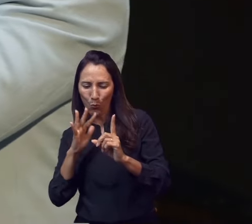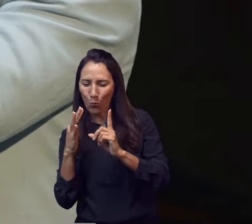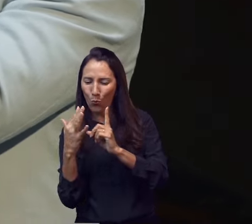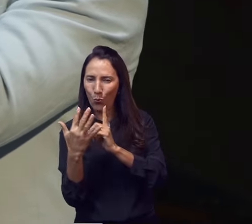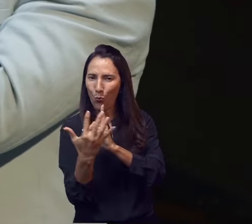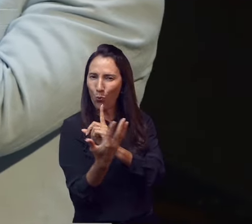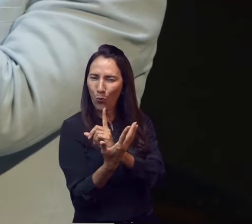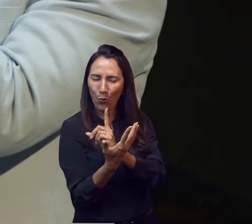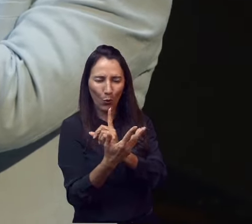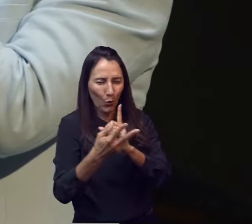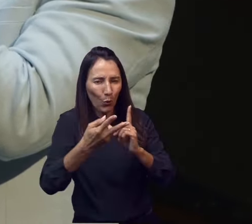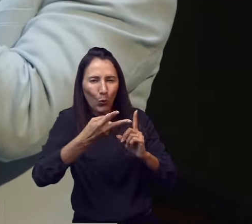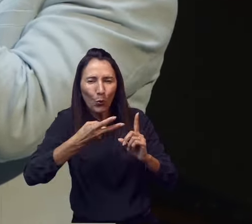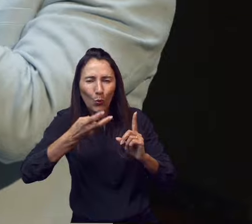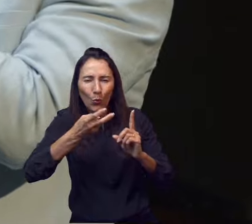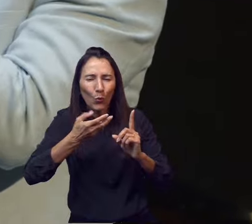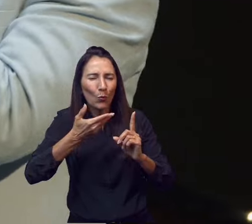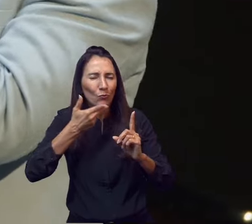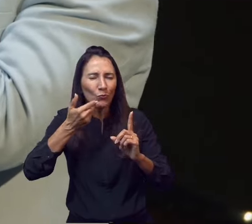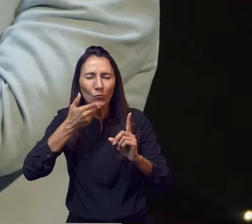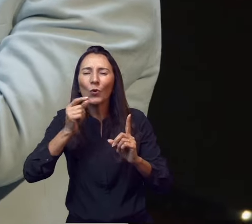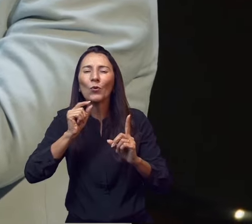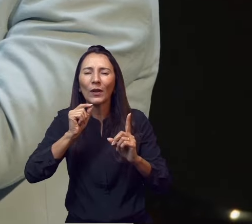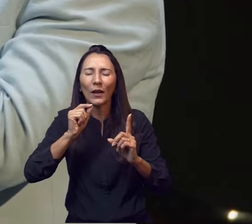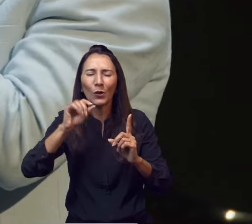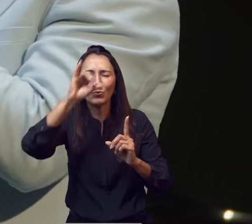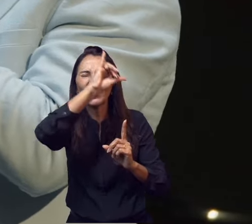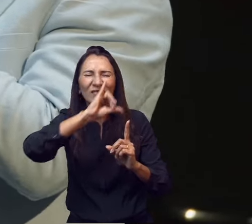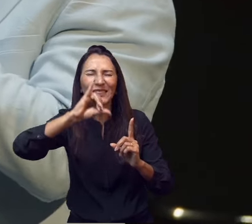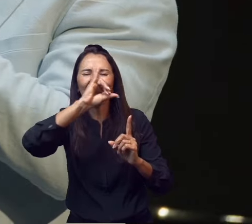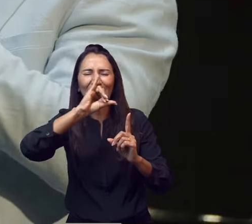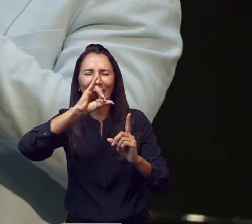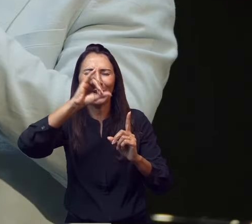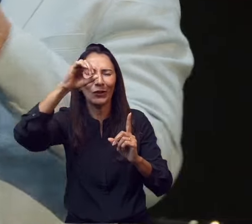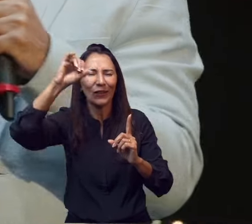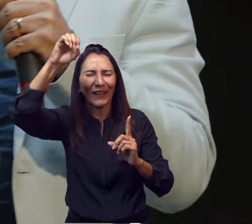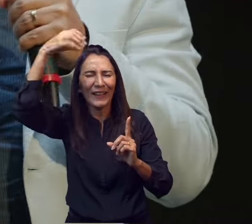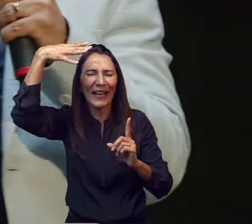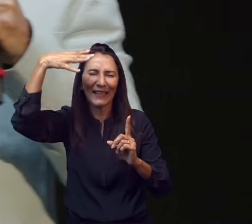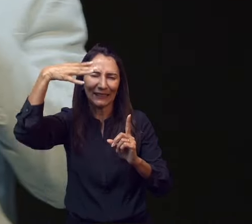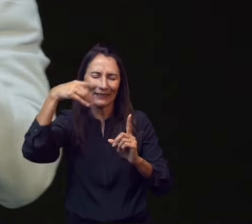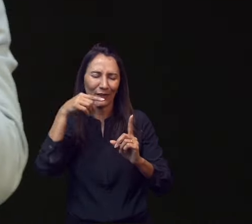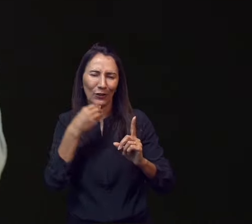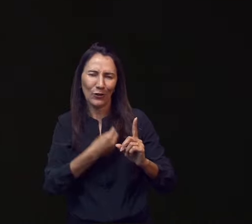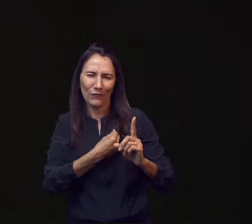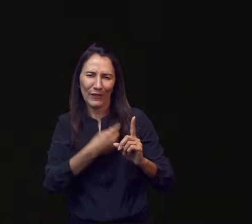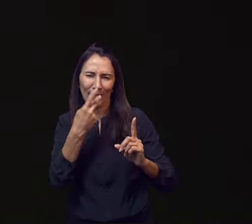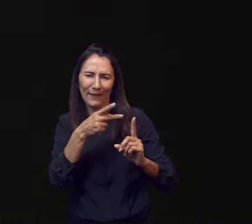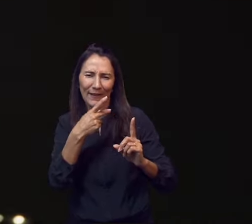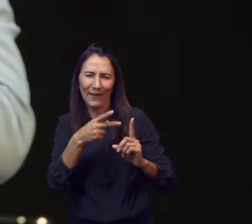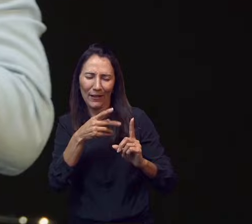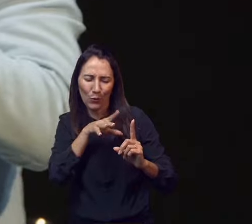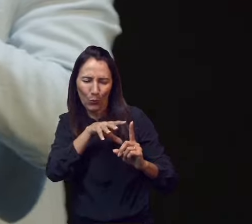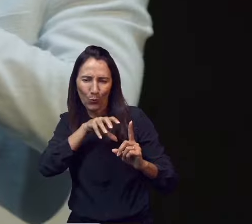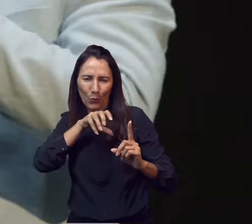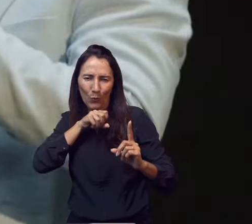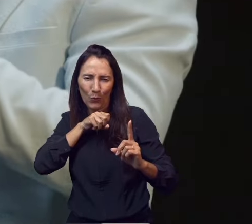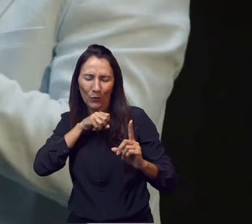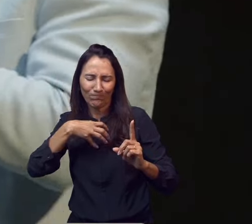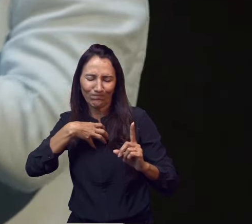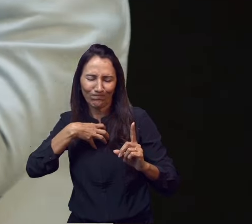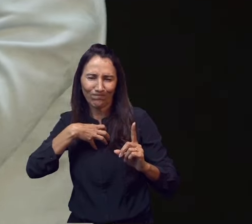da sabedoria da Graça e da unção que repousa sobre a vida dele e o texto continua dizendo os flecheiros